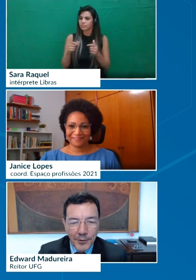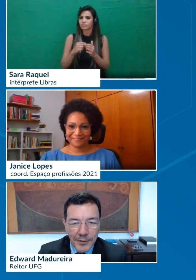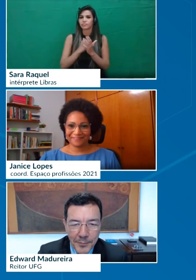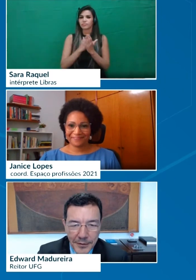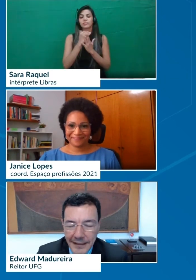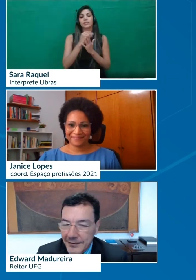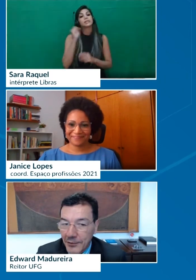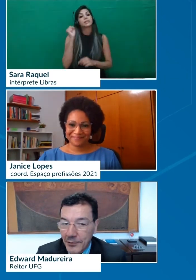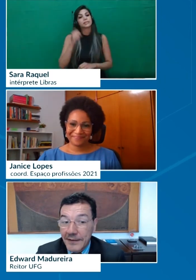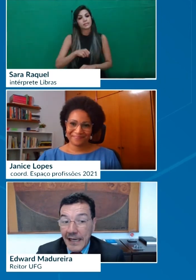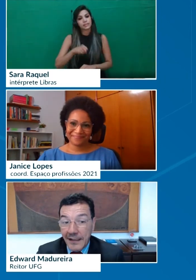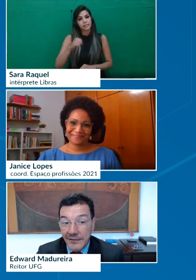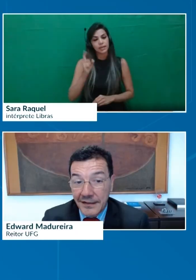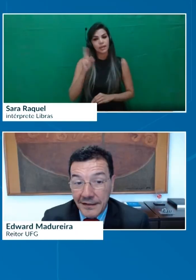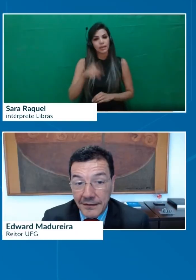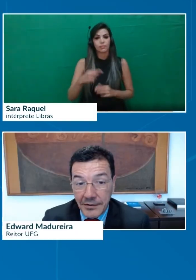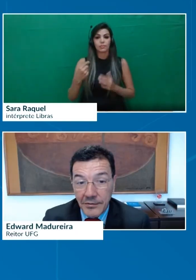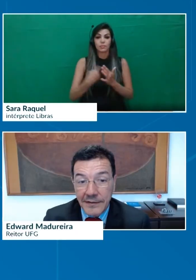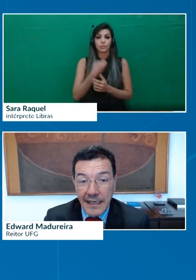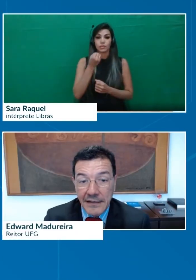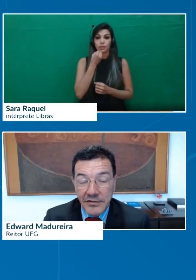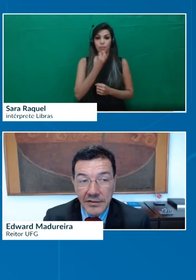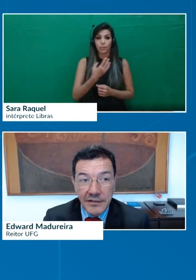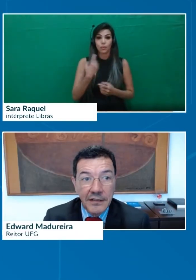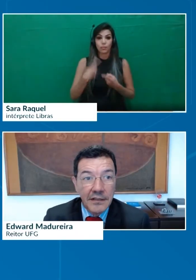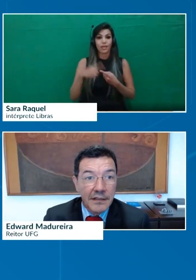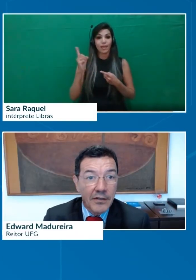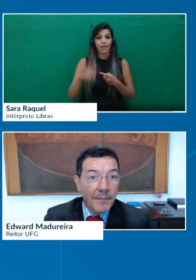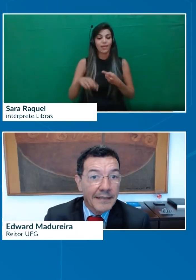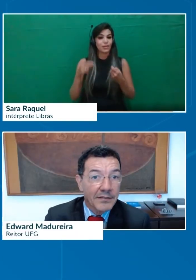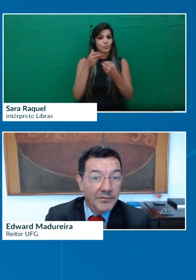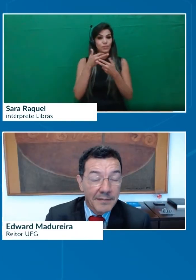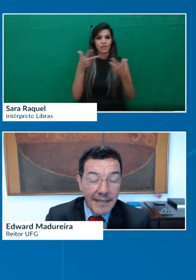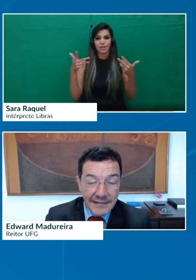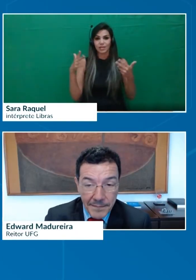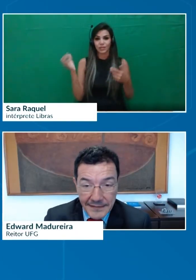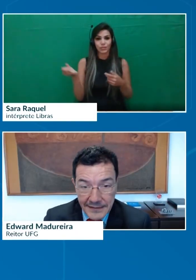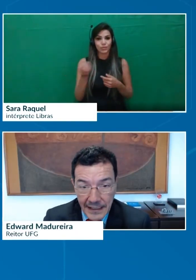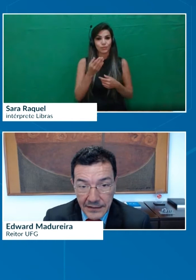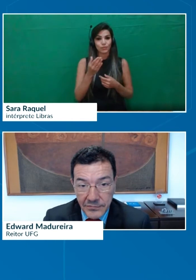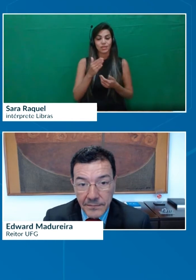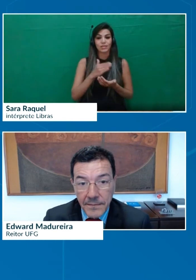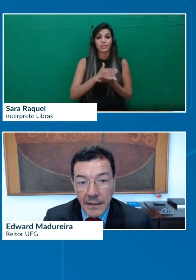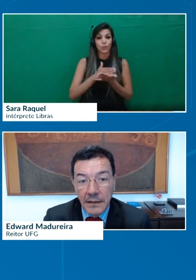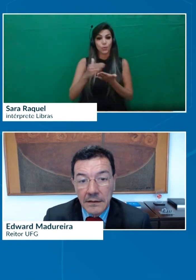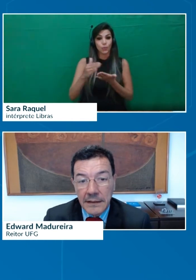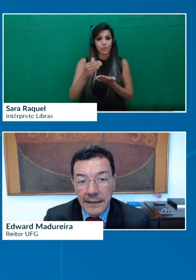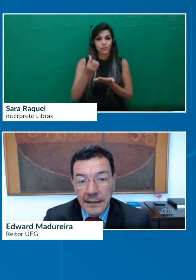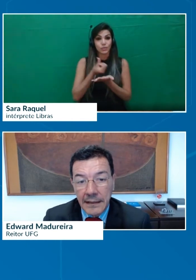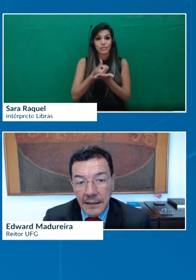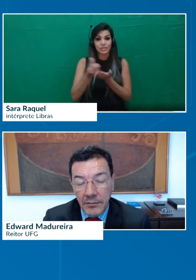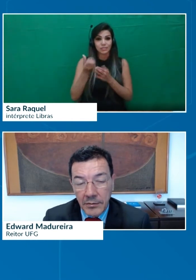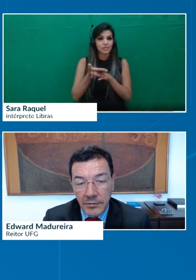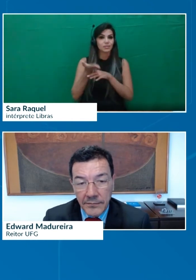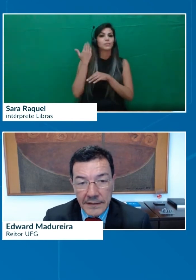muito boa, porque essa é uma novidade, né? Uma novidade que começa no semestre passado, né? Uma